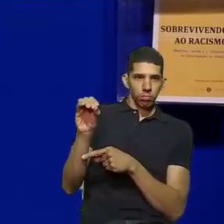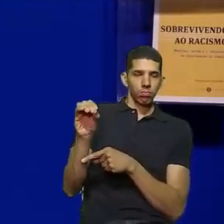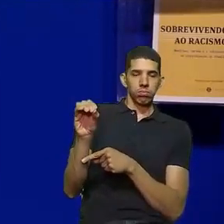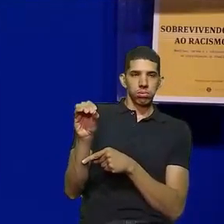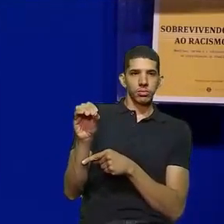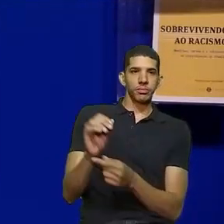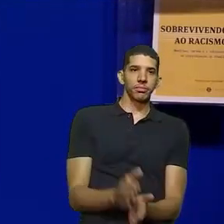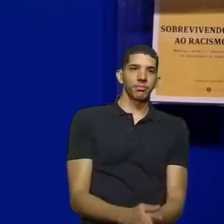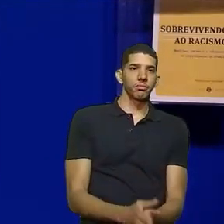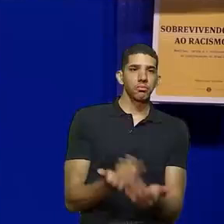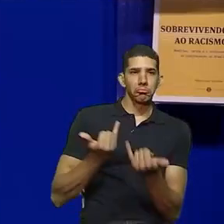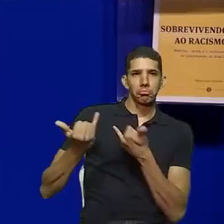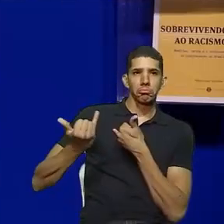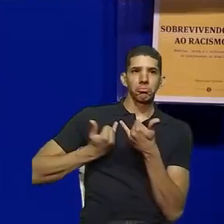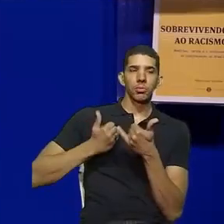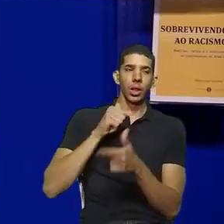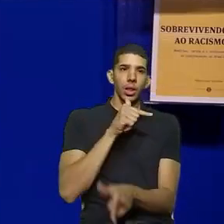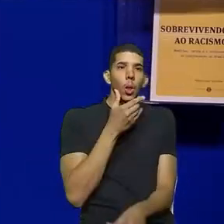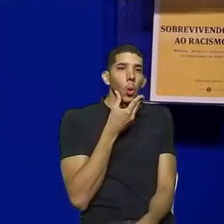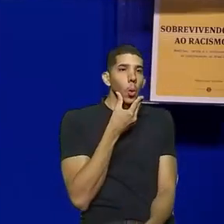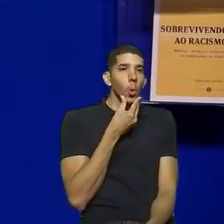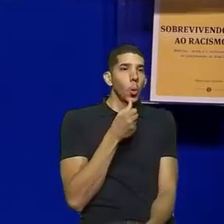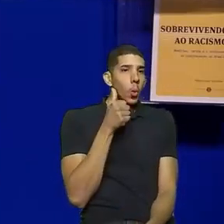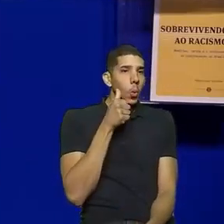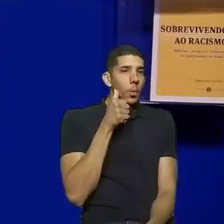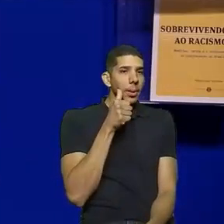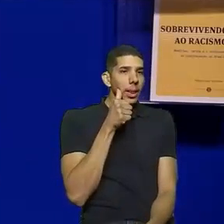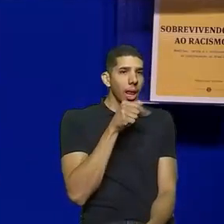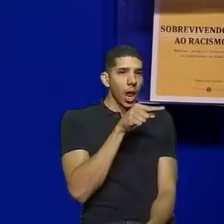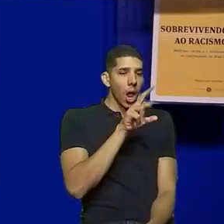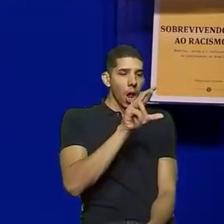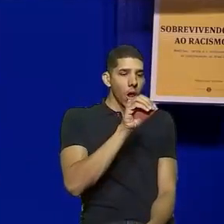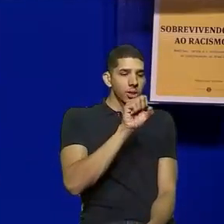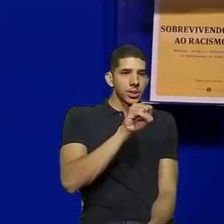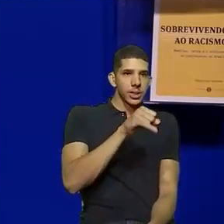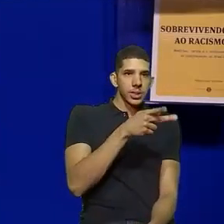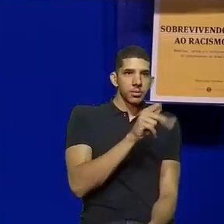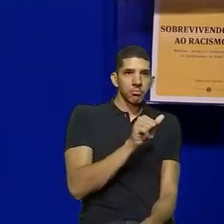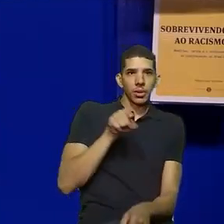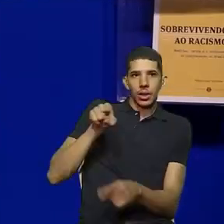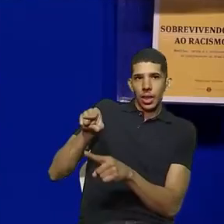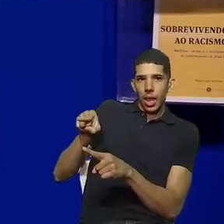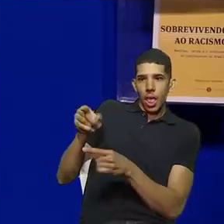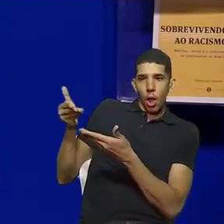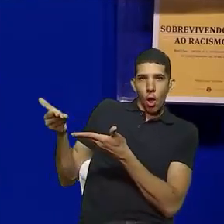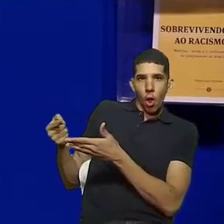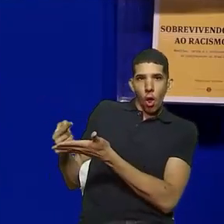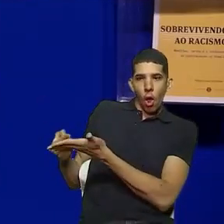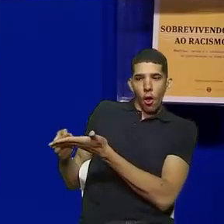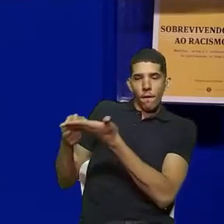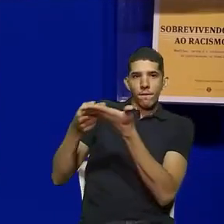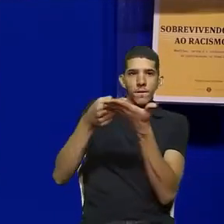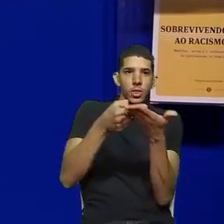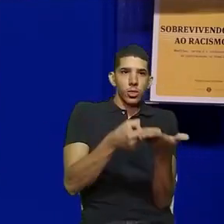Conto-lhes. A escritora Conceição Evaristo foi convidada pelo Quilombo Morro Santo Antônio para uma roça de